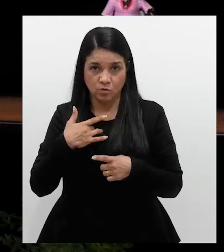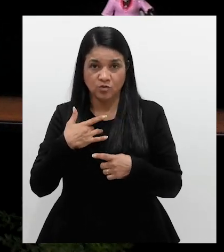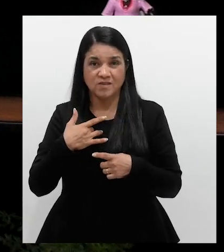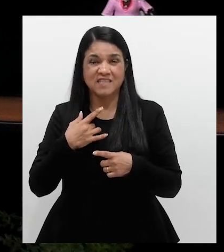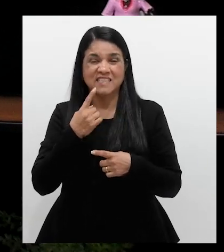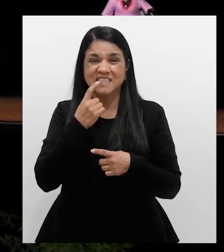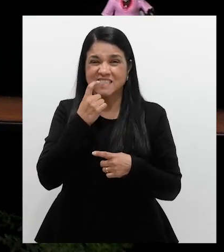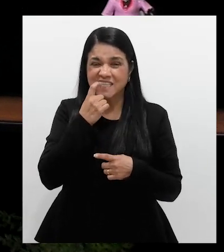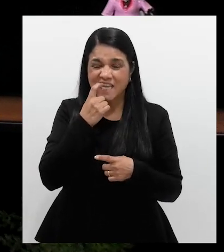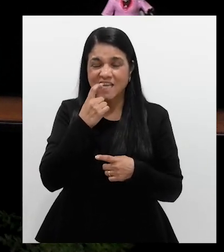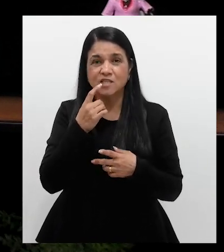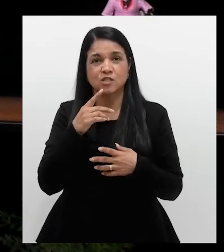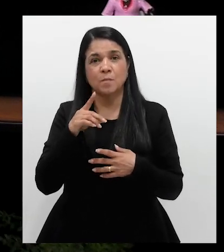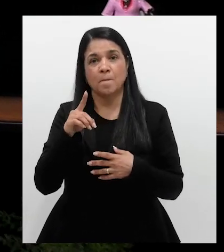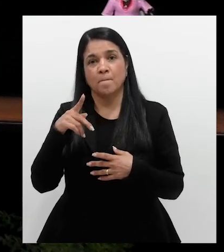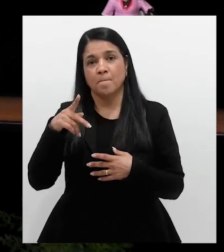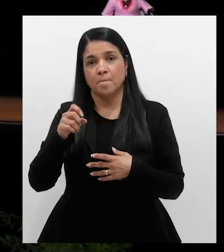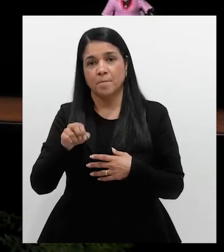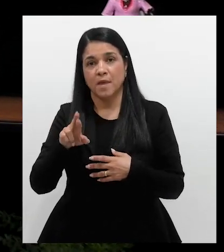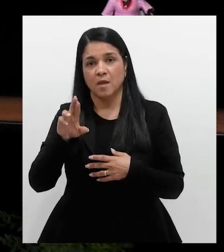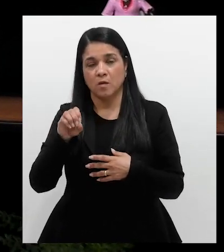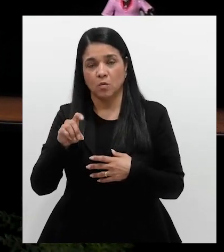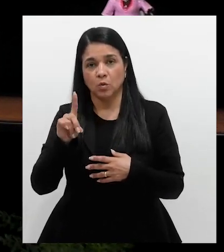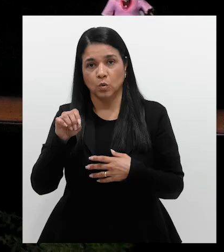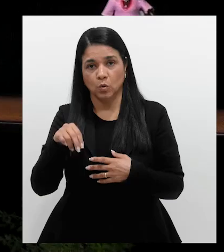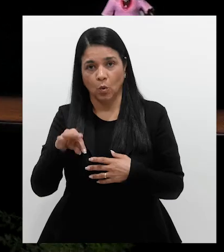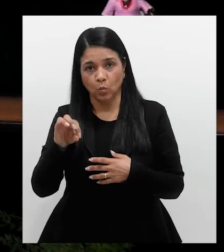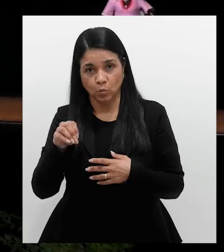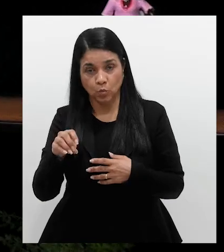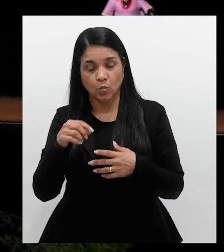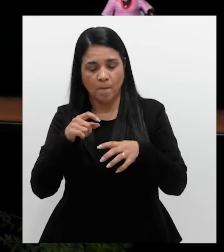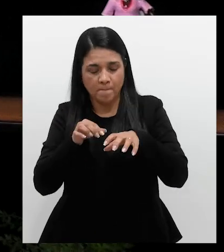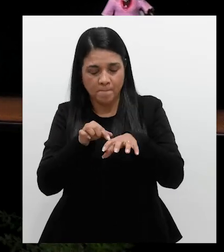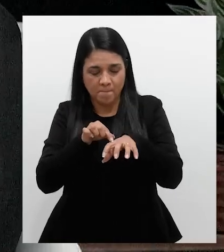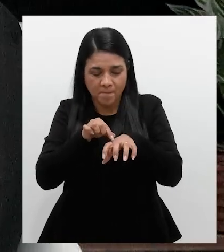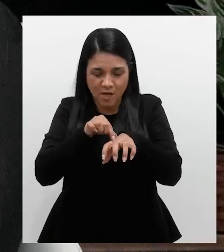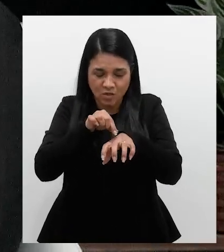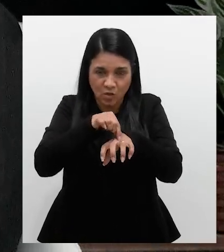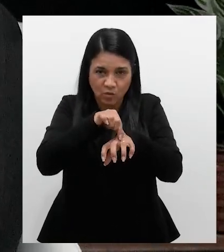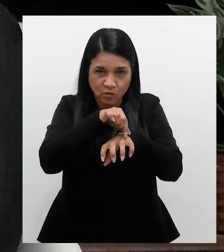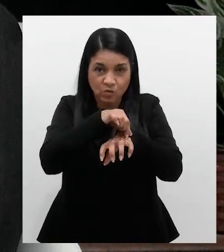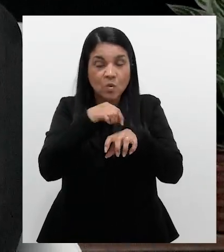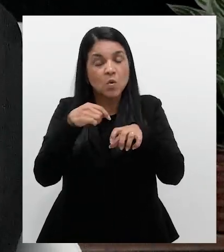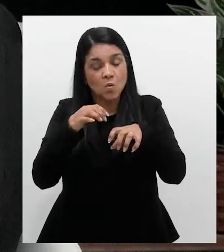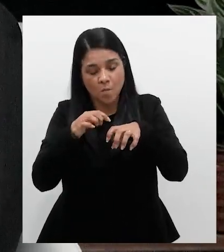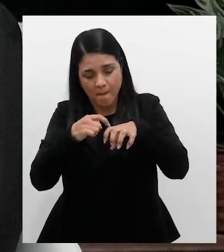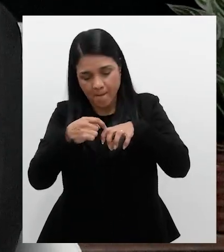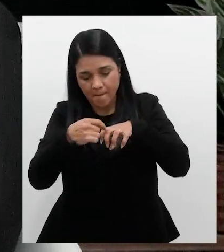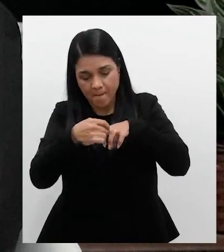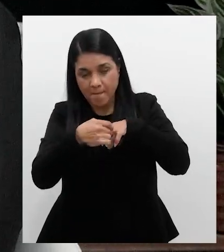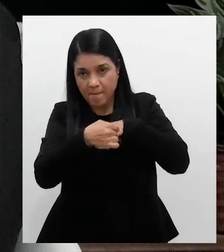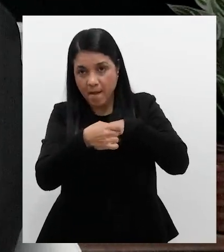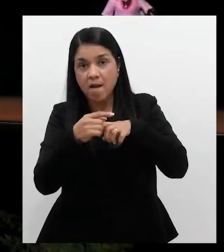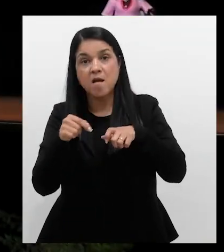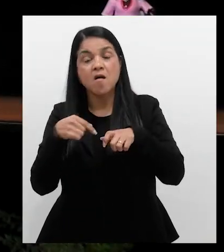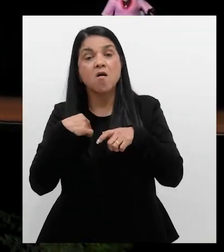está incluindo somente dente, periodonto, enfim. A gente tem que ver a saúde bucal como um todo. Então, muito profissional tem que